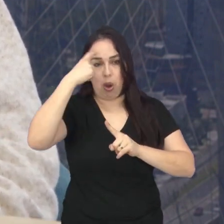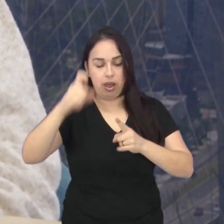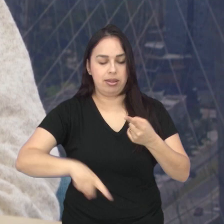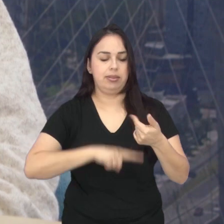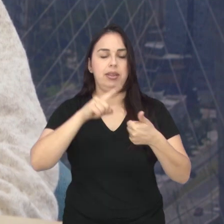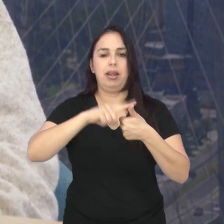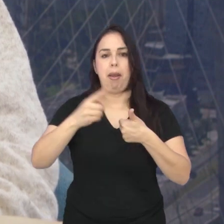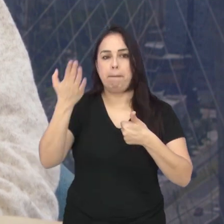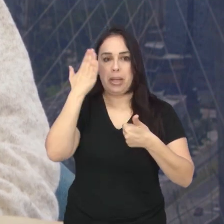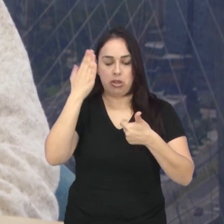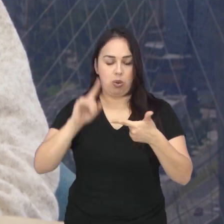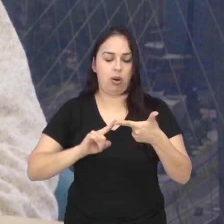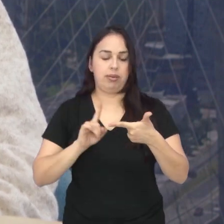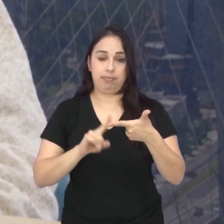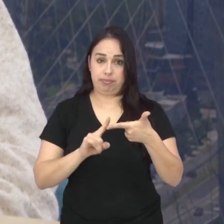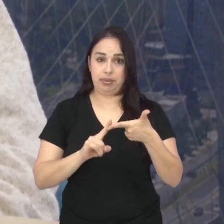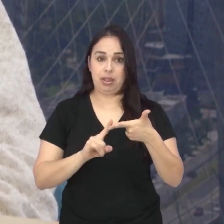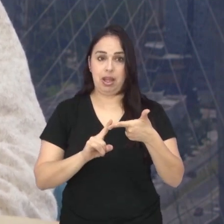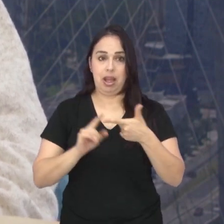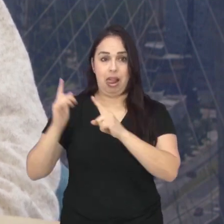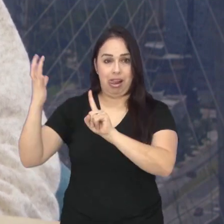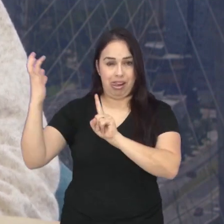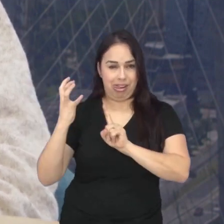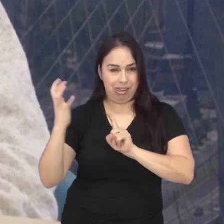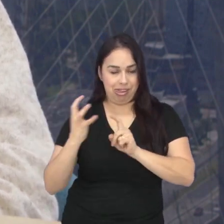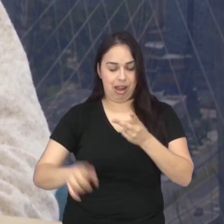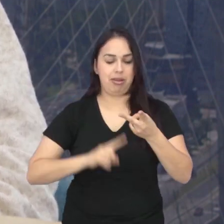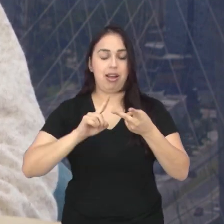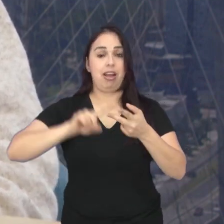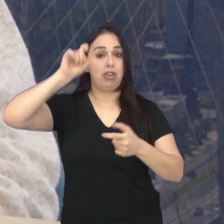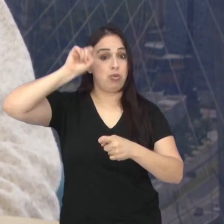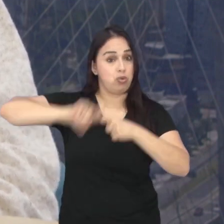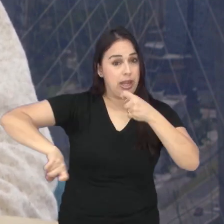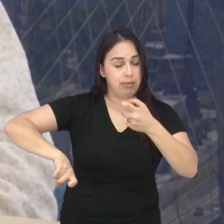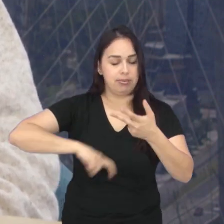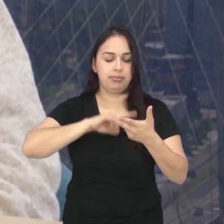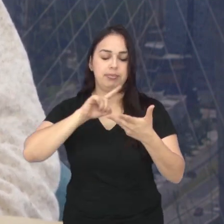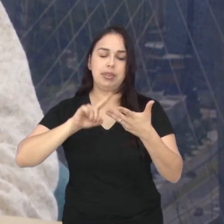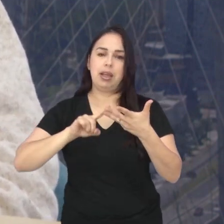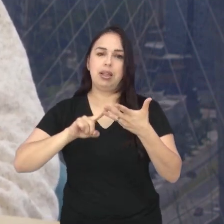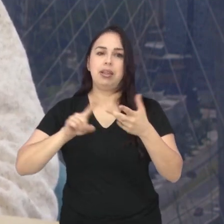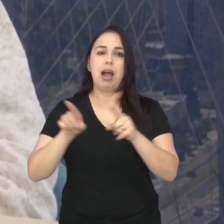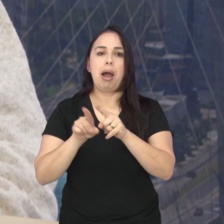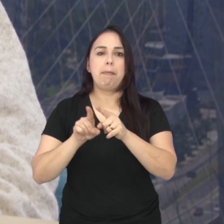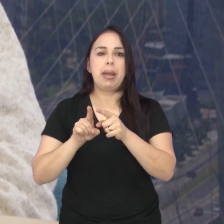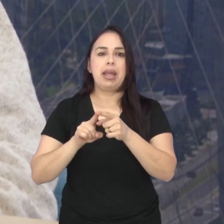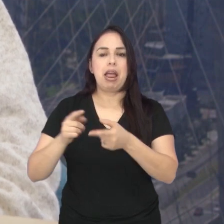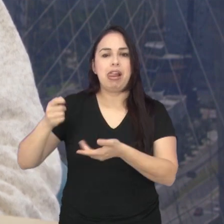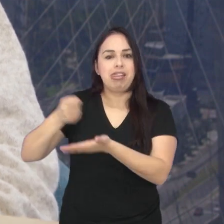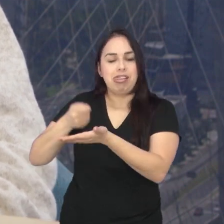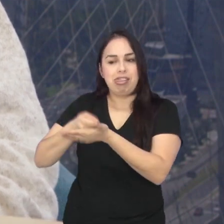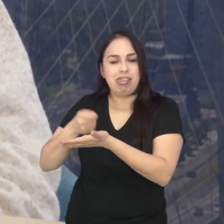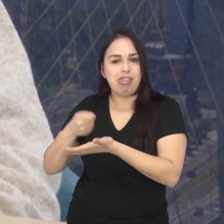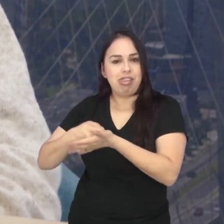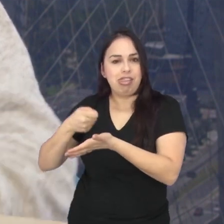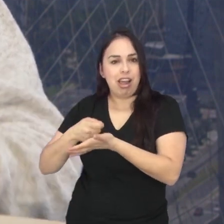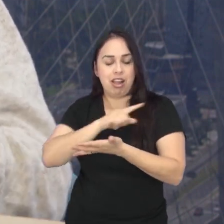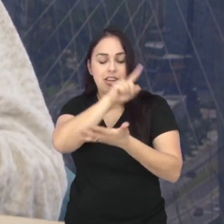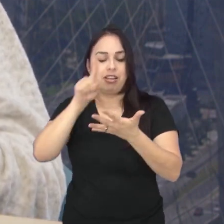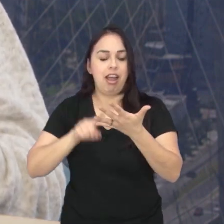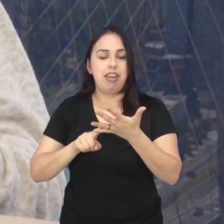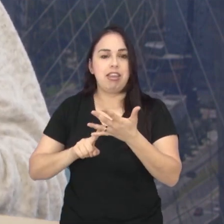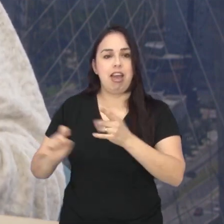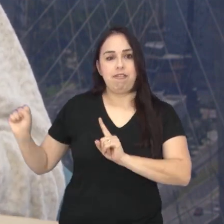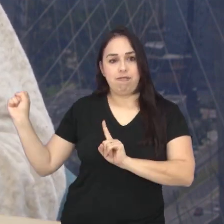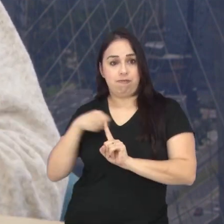a violência psicológica, a violência moral, a violência sexual, a violência patrimonial e a violência física, que é essa que